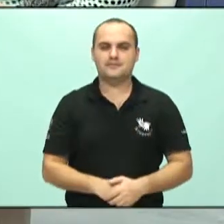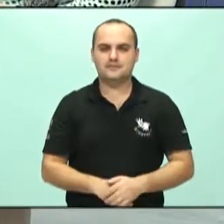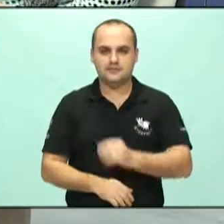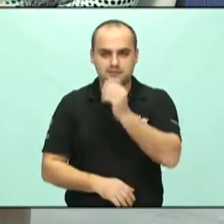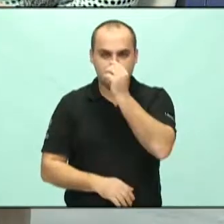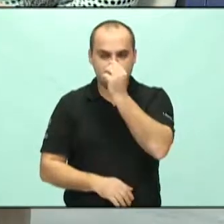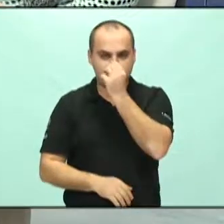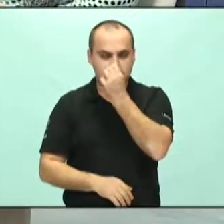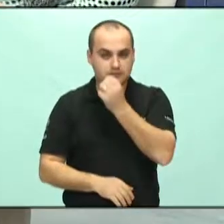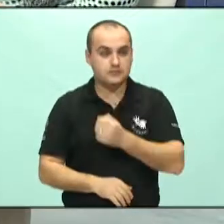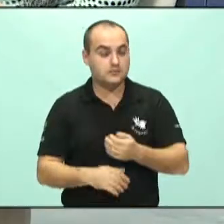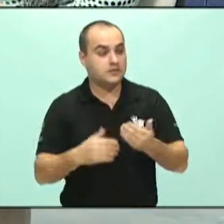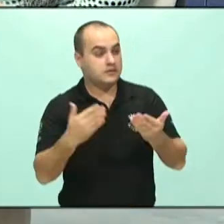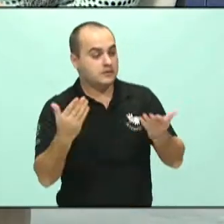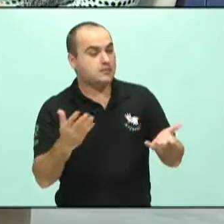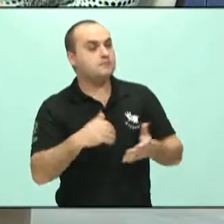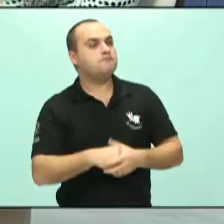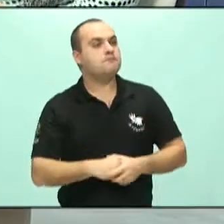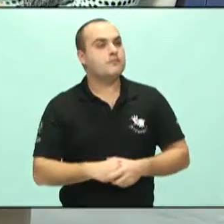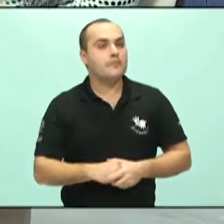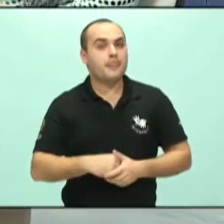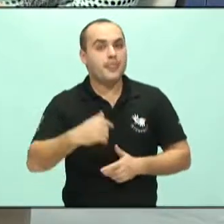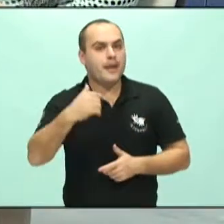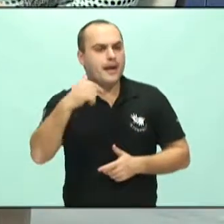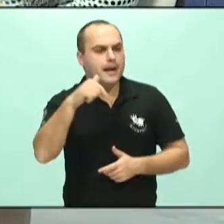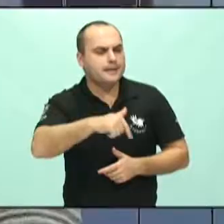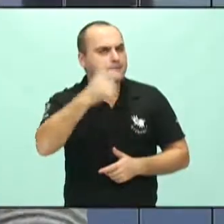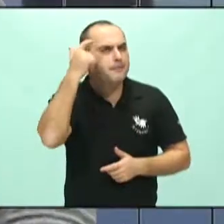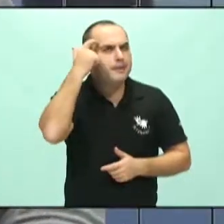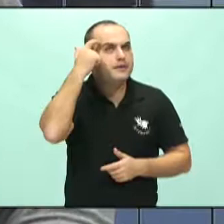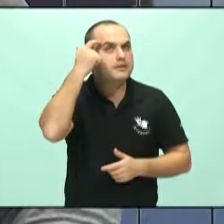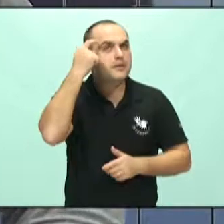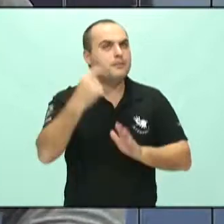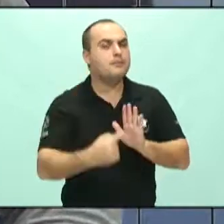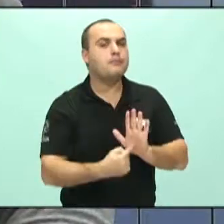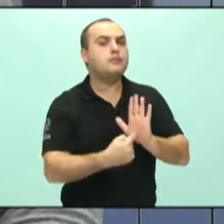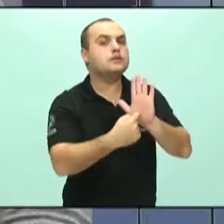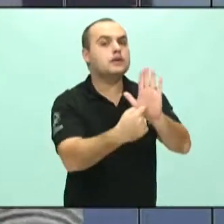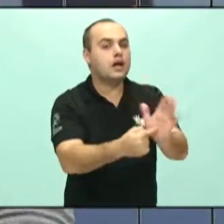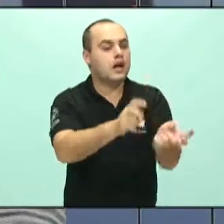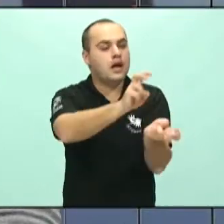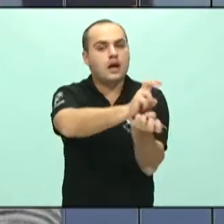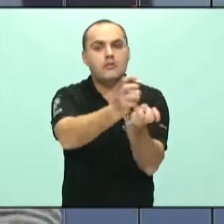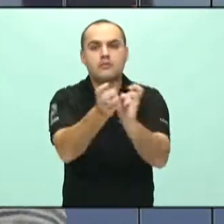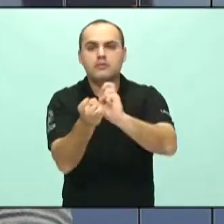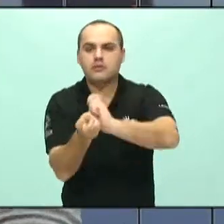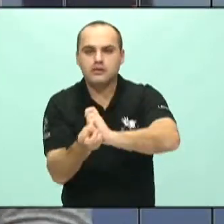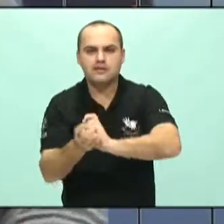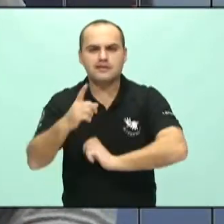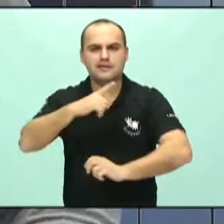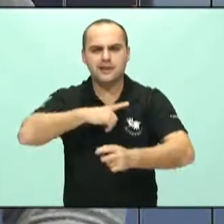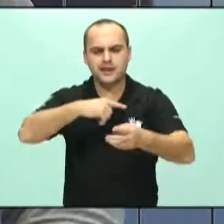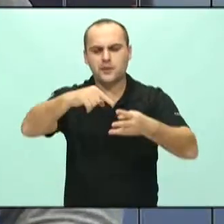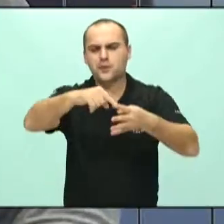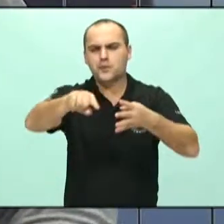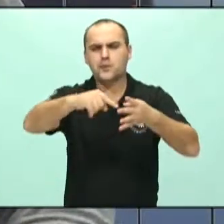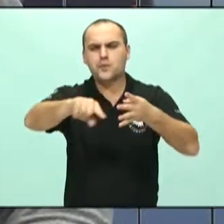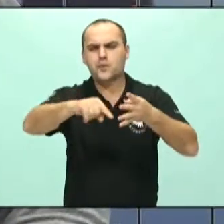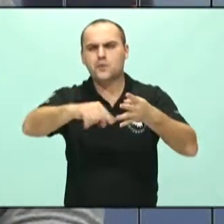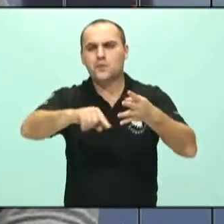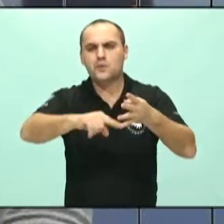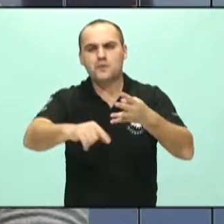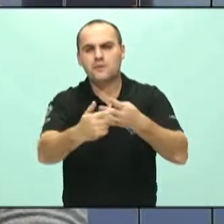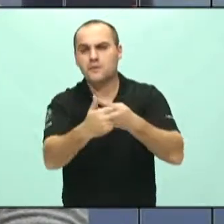Maurício, foi para mostrar as múltiplas funcionalidades que a capoeira tem e as capacidades que ela tem também